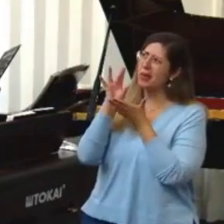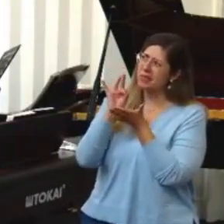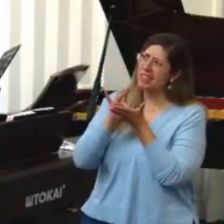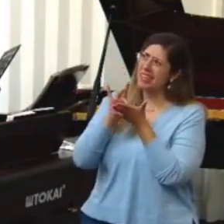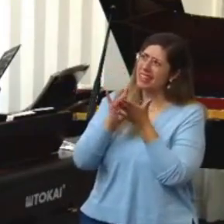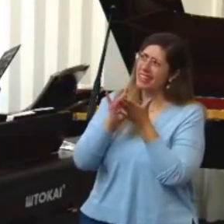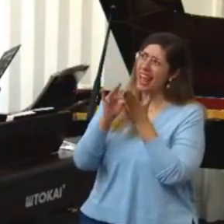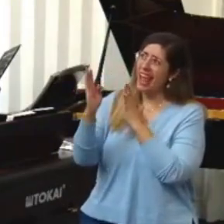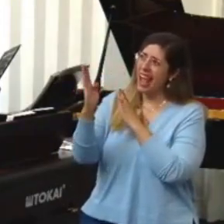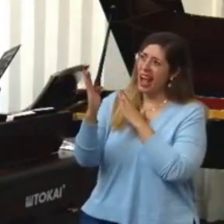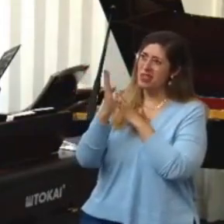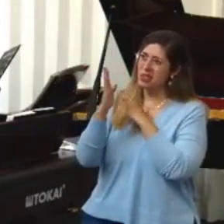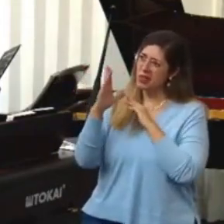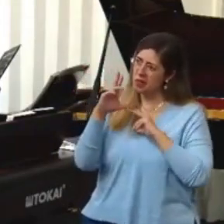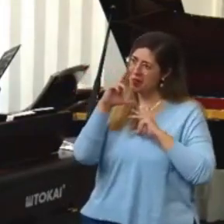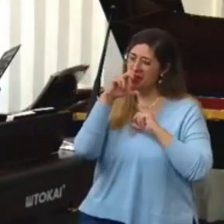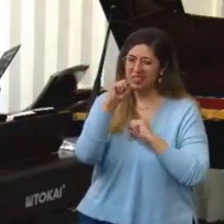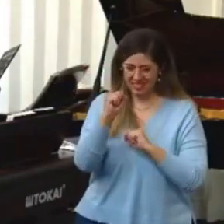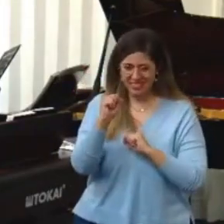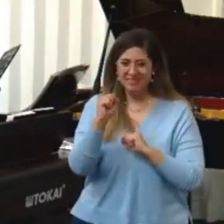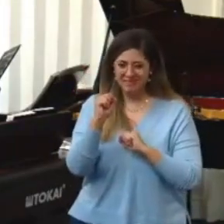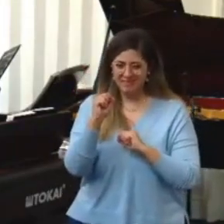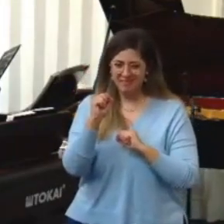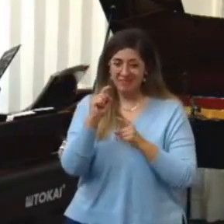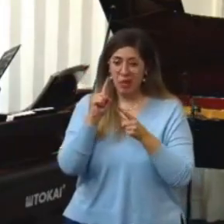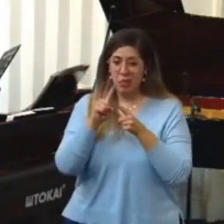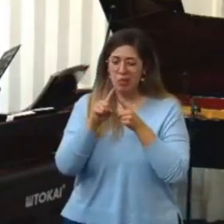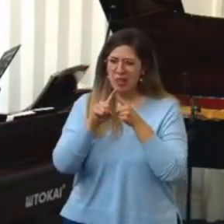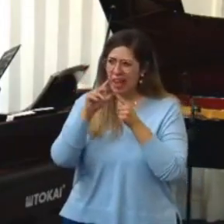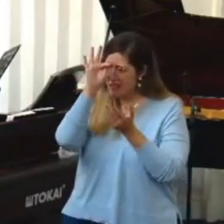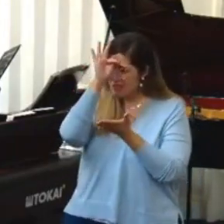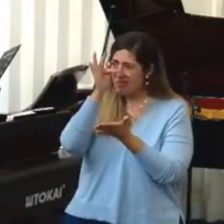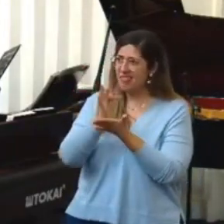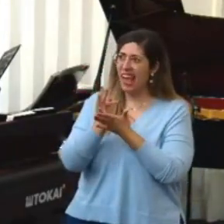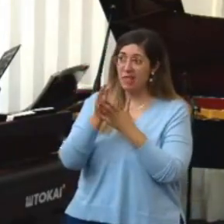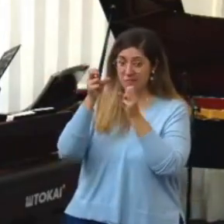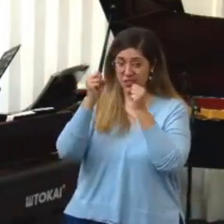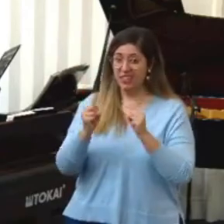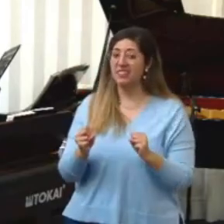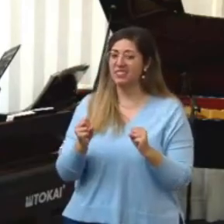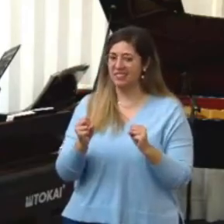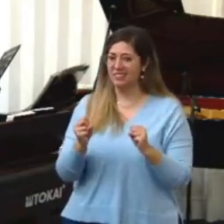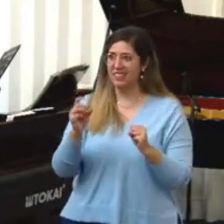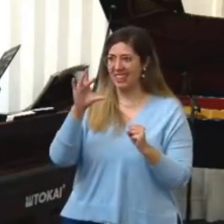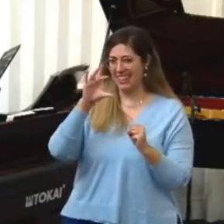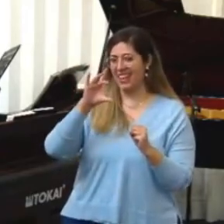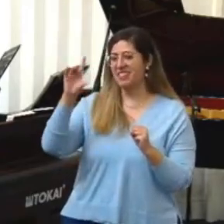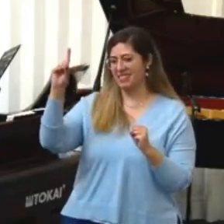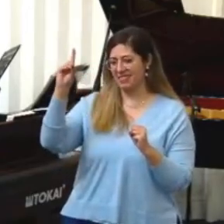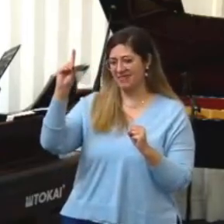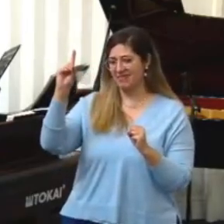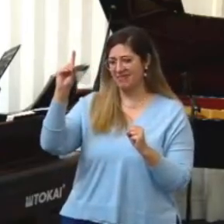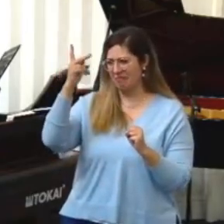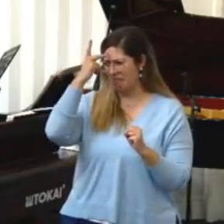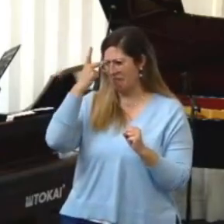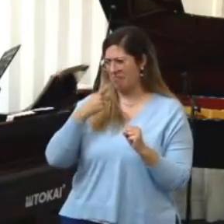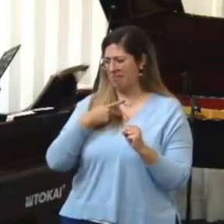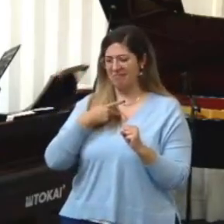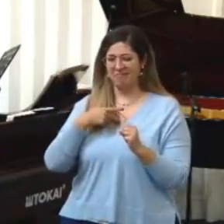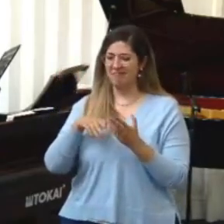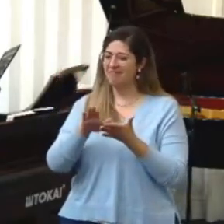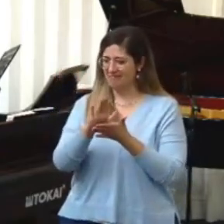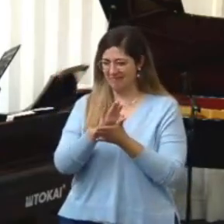verdadeiro, foi poderosa, porque o objeto da sua fé era poderoso: Deus. Martinho